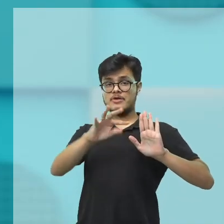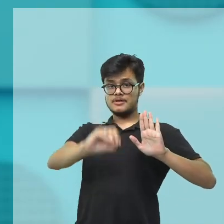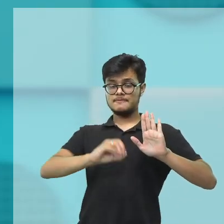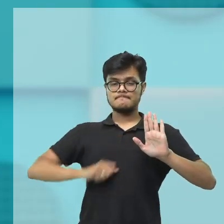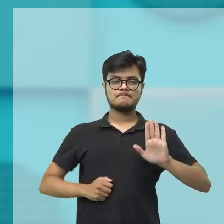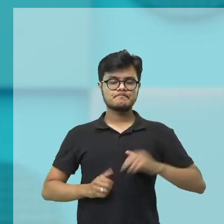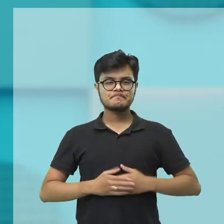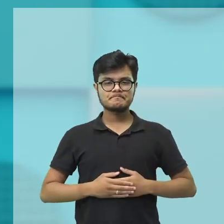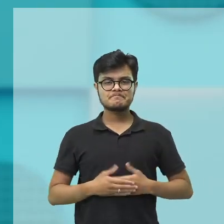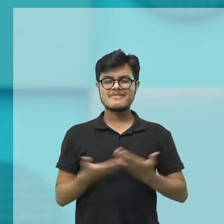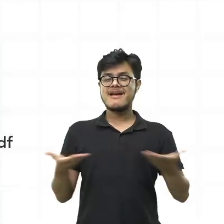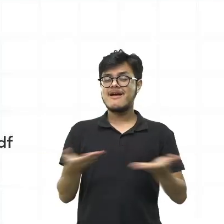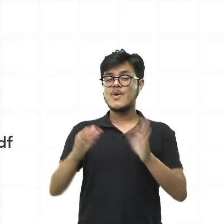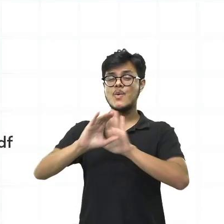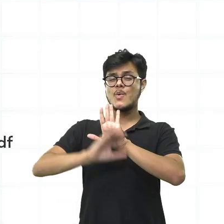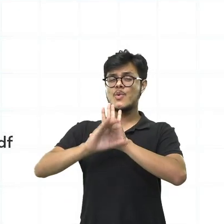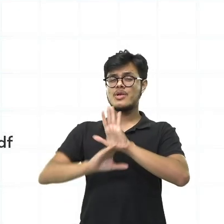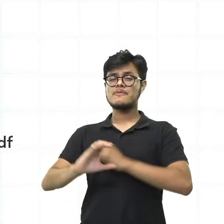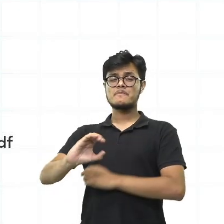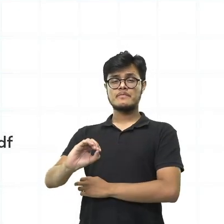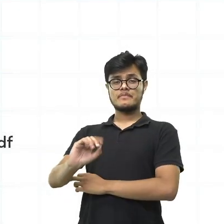Vamos ver, então, o conceito de opinião.